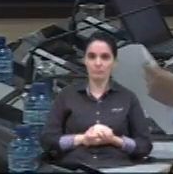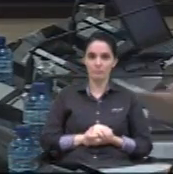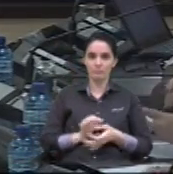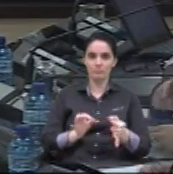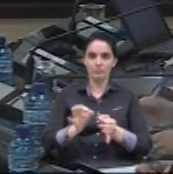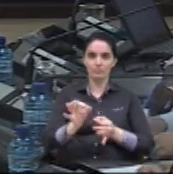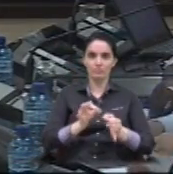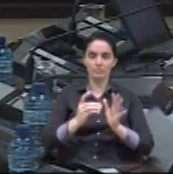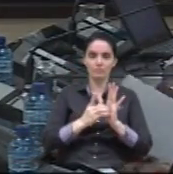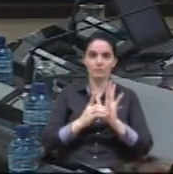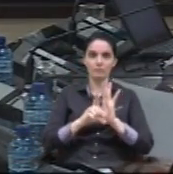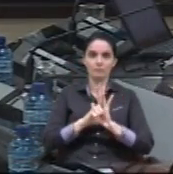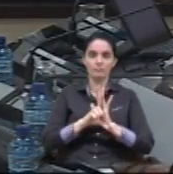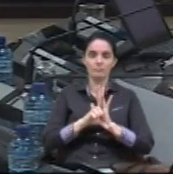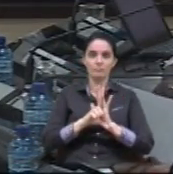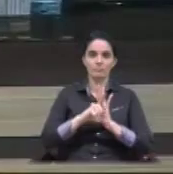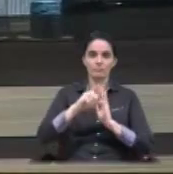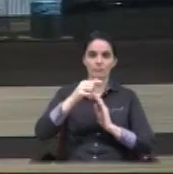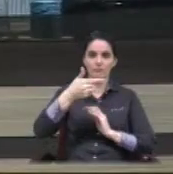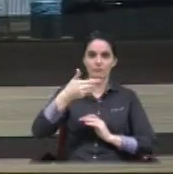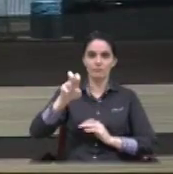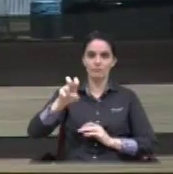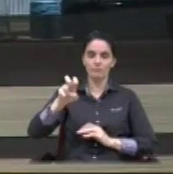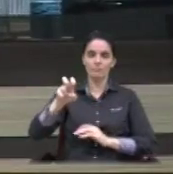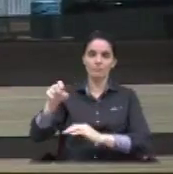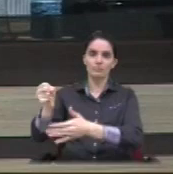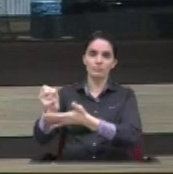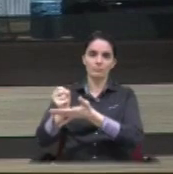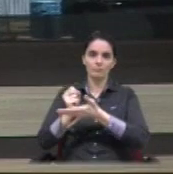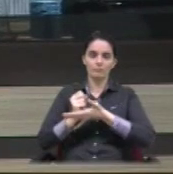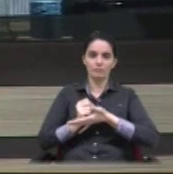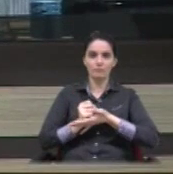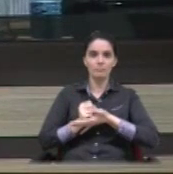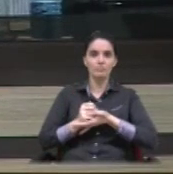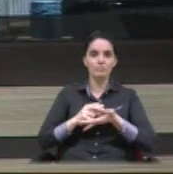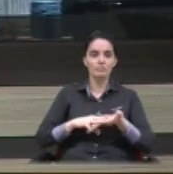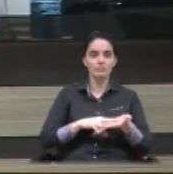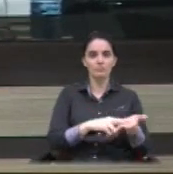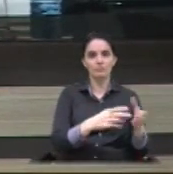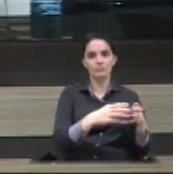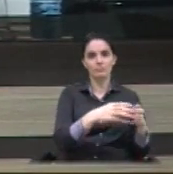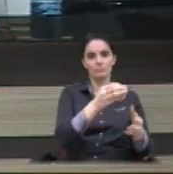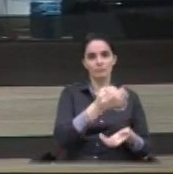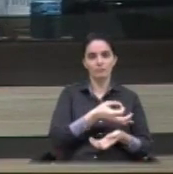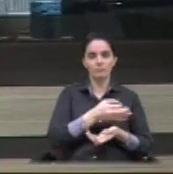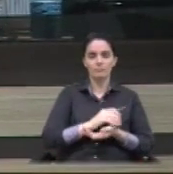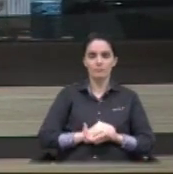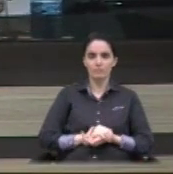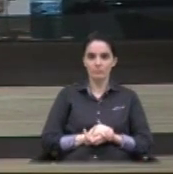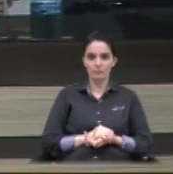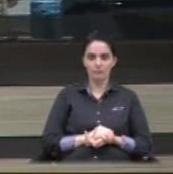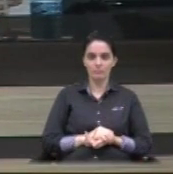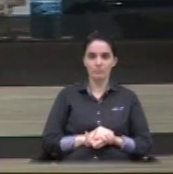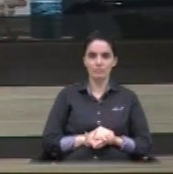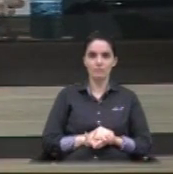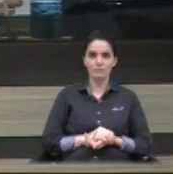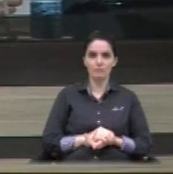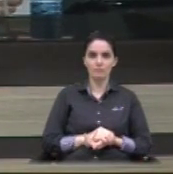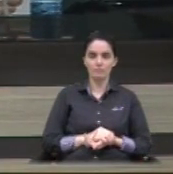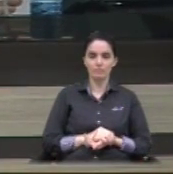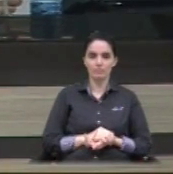Projeto de decreto legislativo número 25 é recebido pela mesa e encaminhado às comissões competentes.